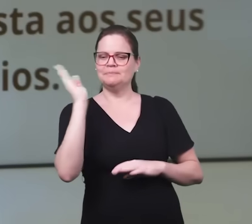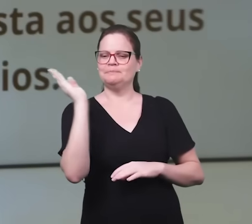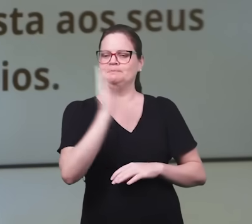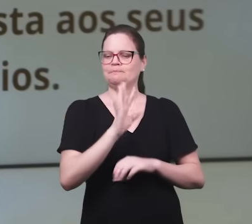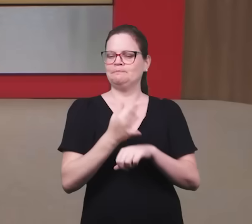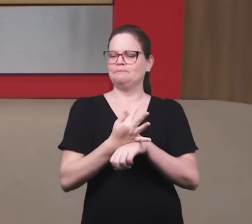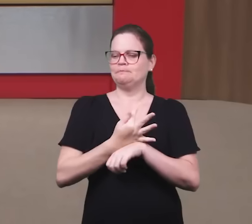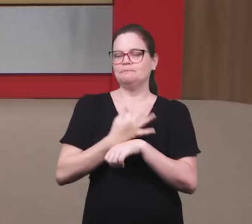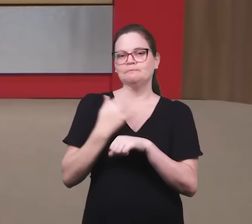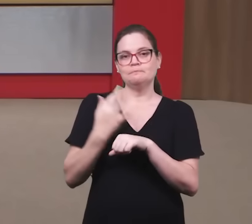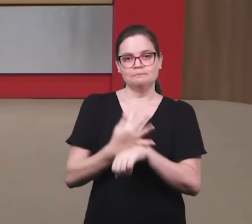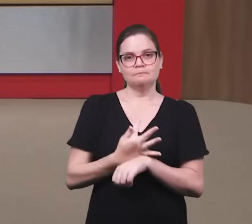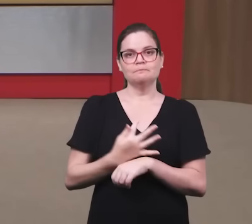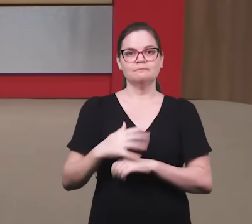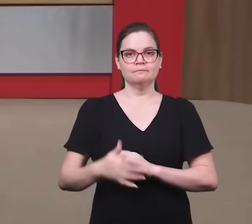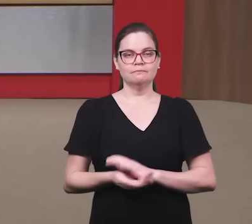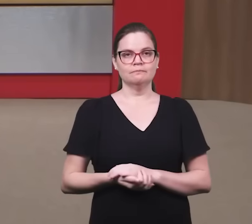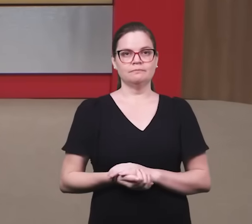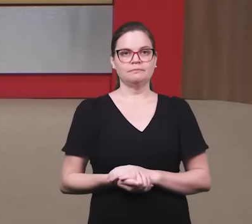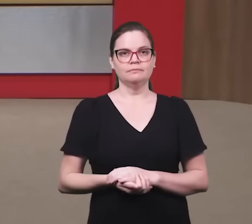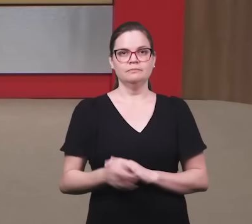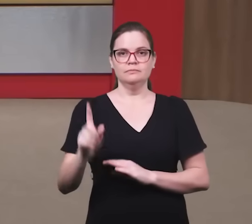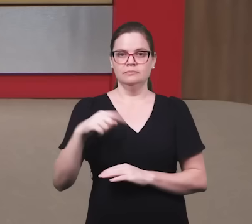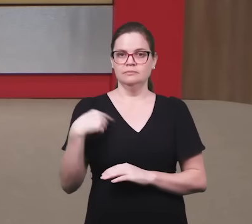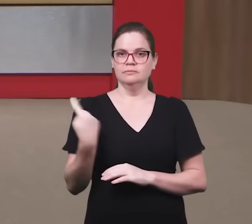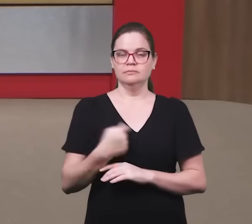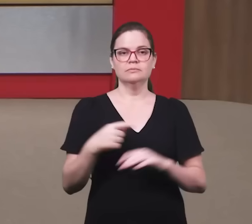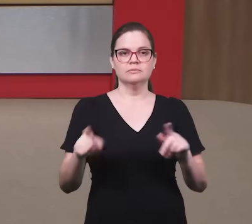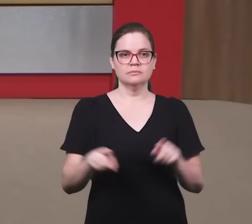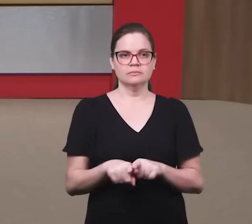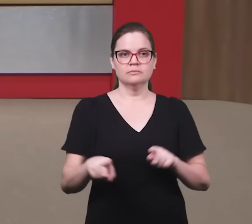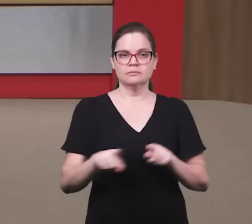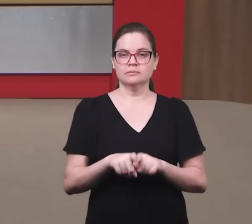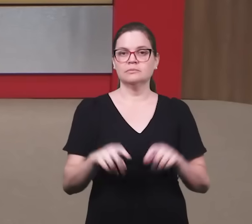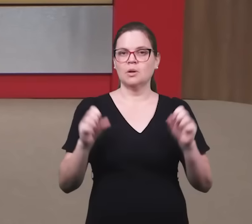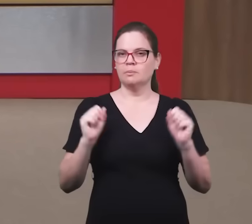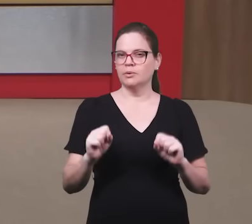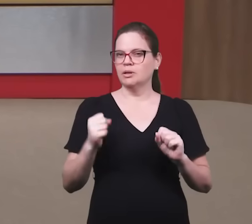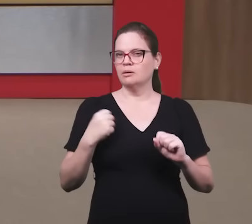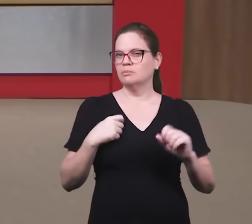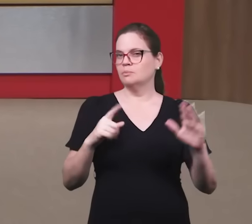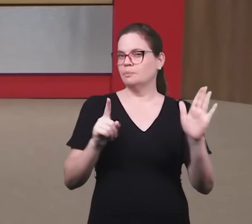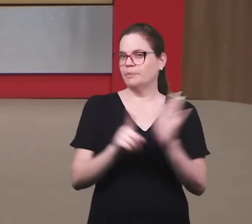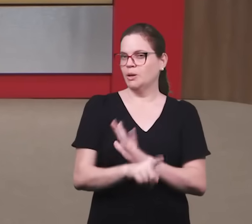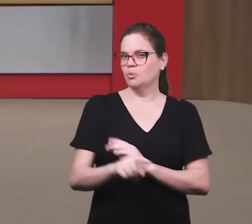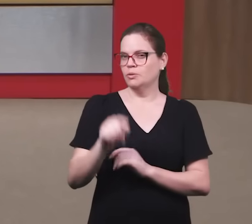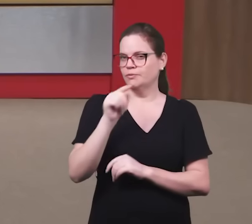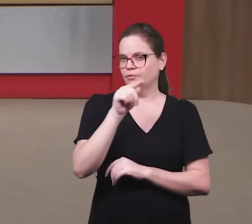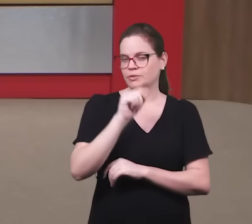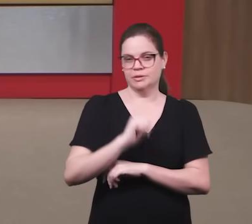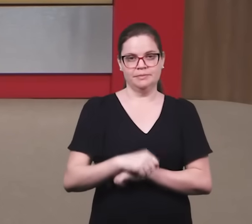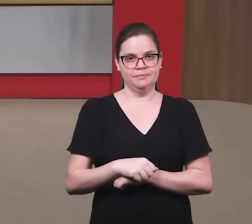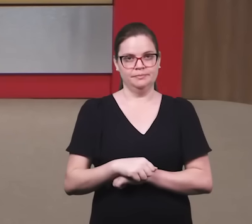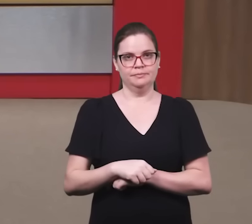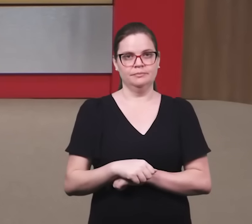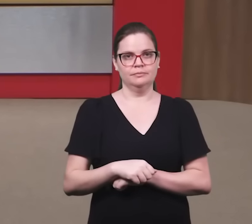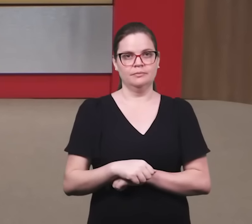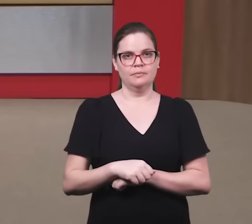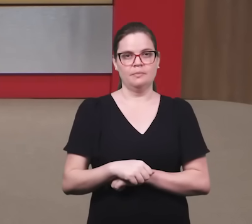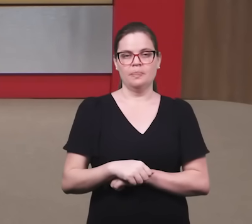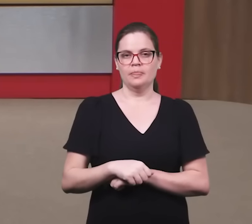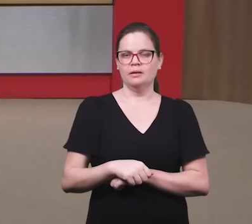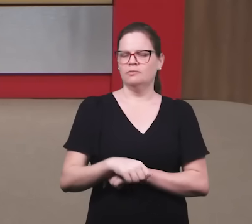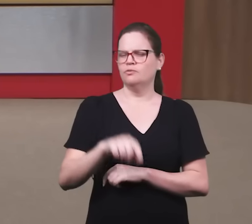de Deus. E nós podemos, desde já, deixar aqui uma pergunta. O que fazer? O que